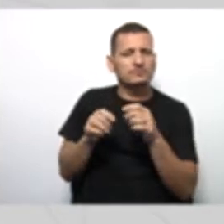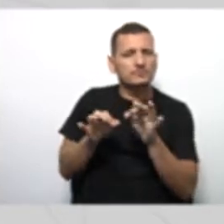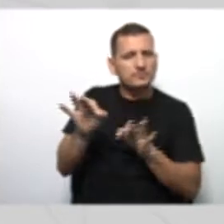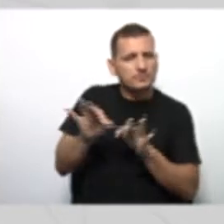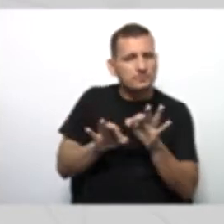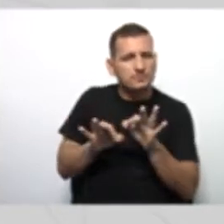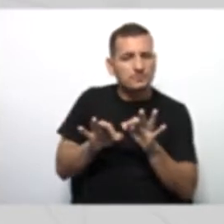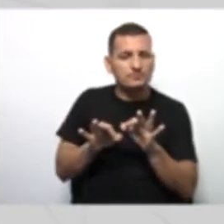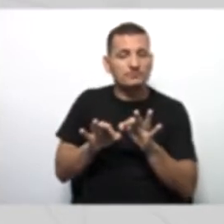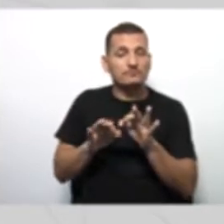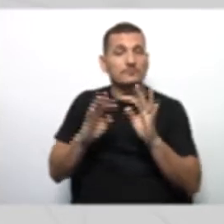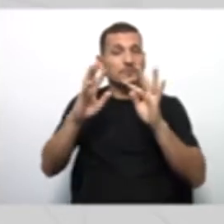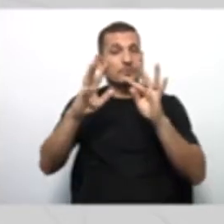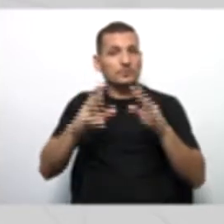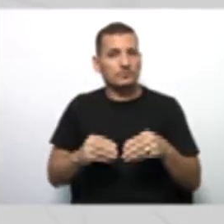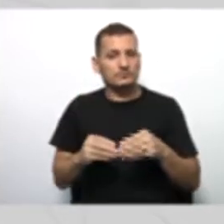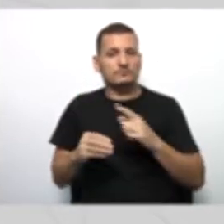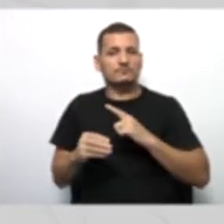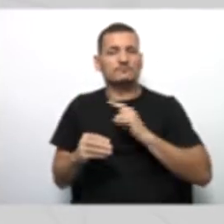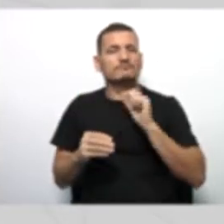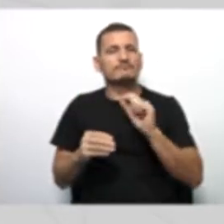é isso? Isso tudo gera um cenário de,